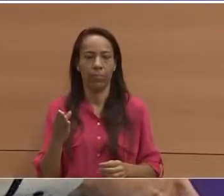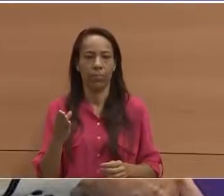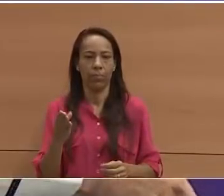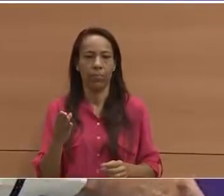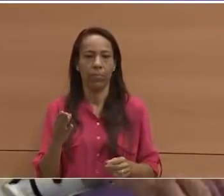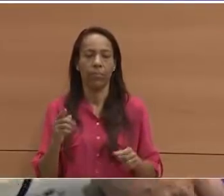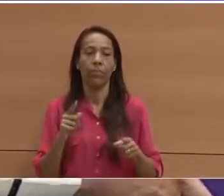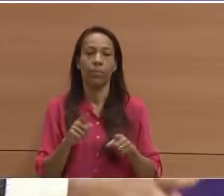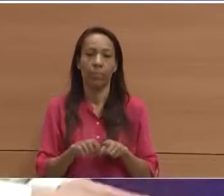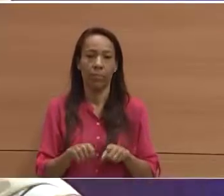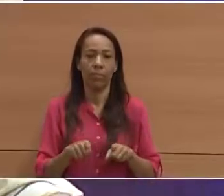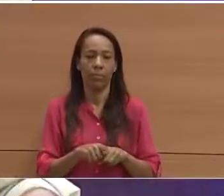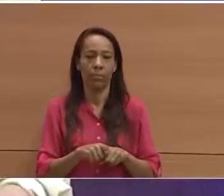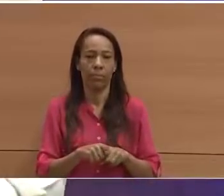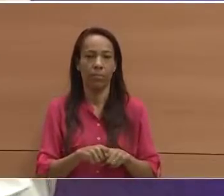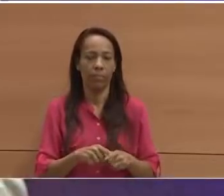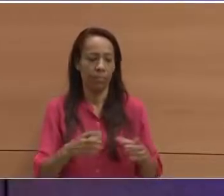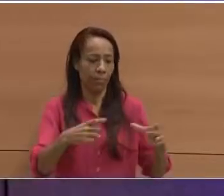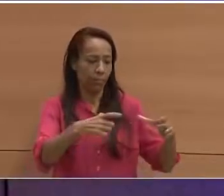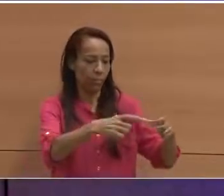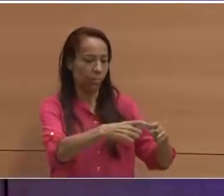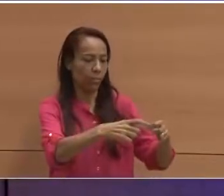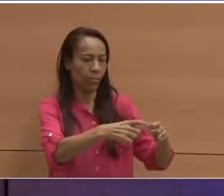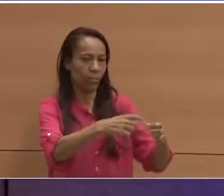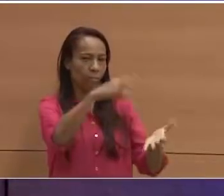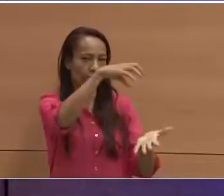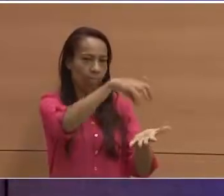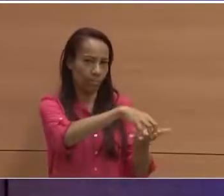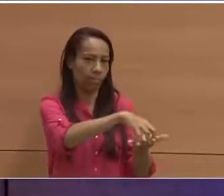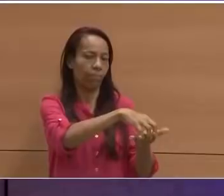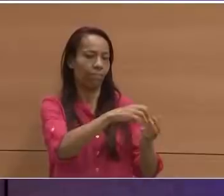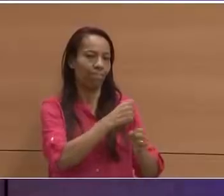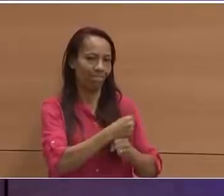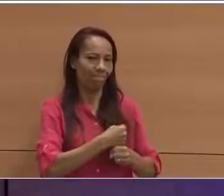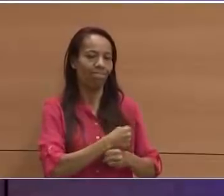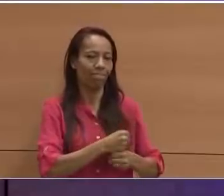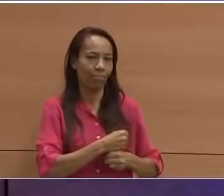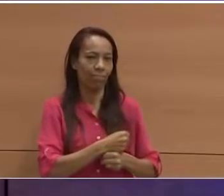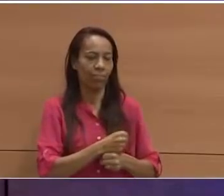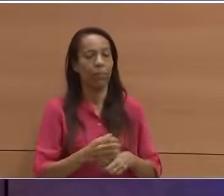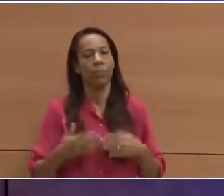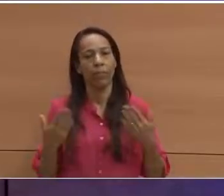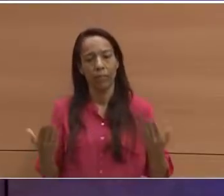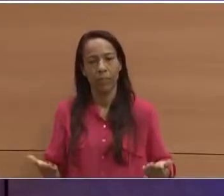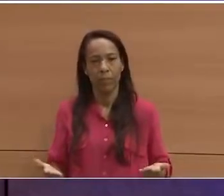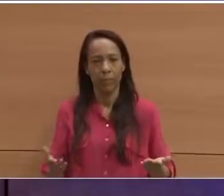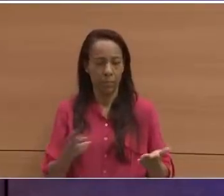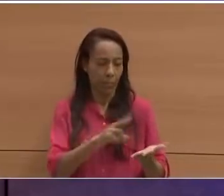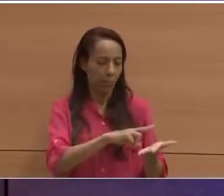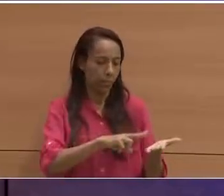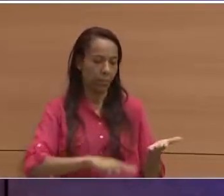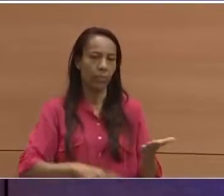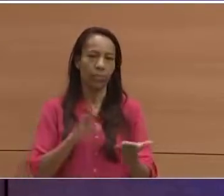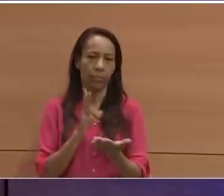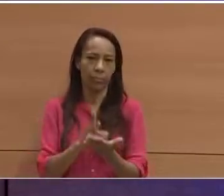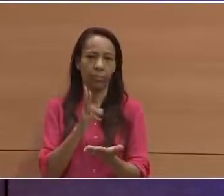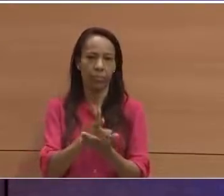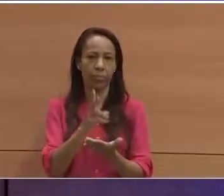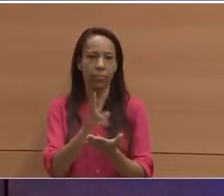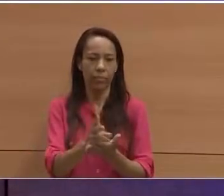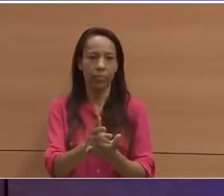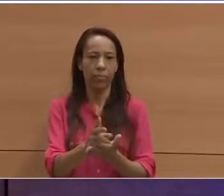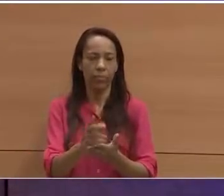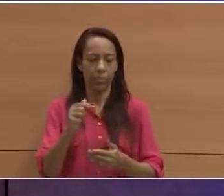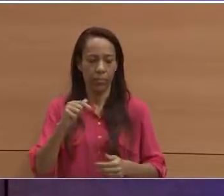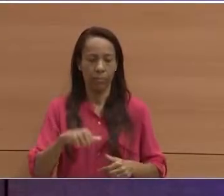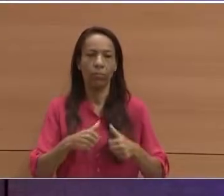obra, tá? Outro mini centro de obra. Bom, ficarei, porém, em Éfeso até o Pentecostes, porque ele escreveu para